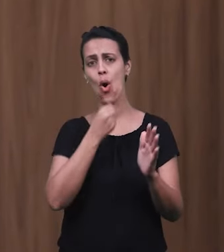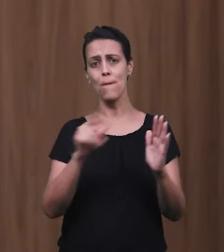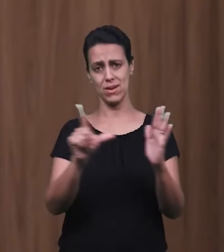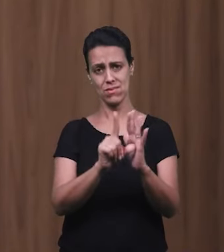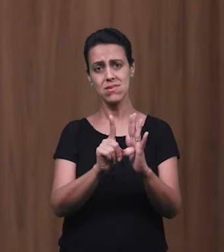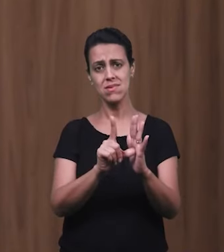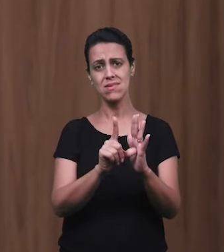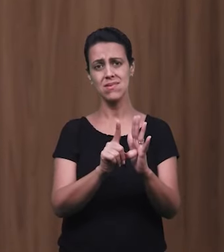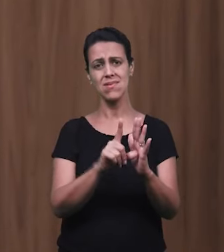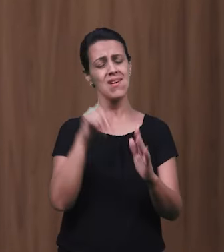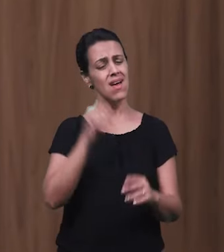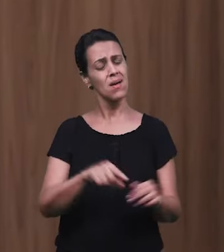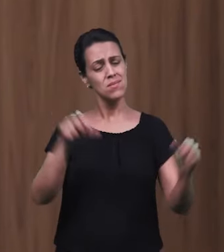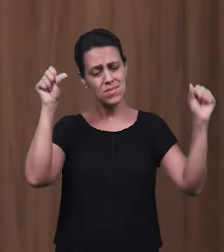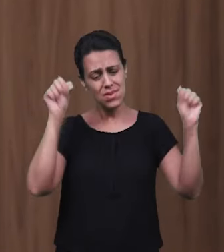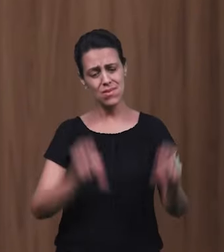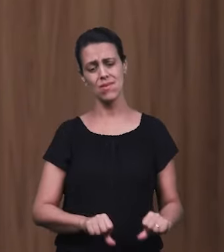pior,